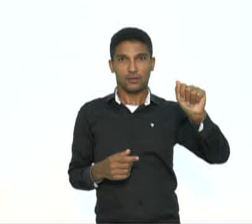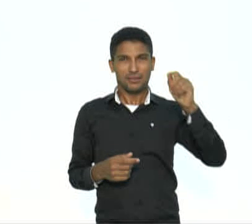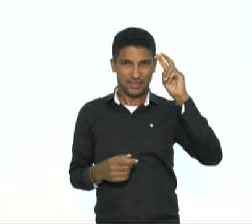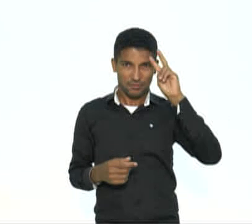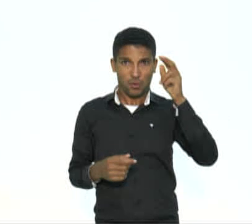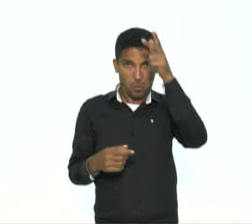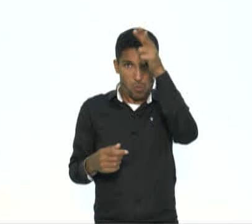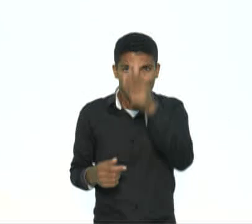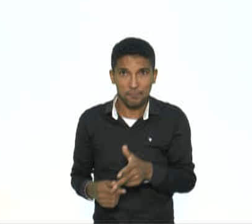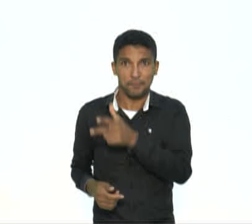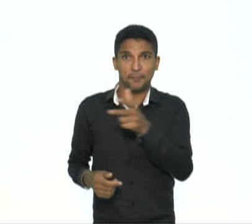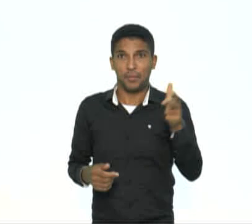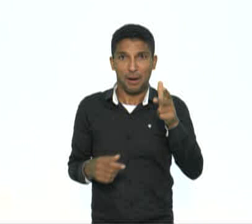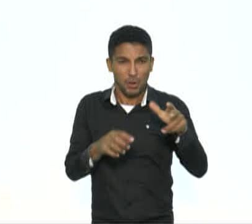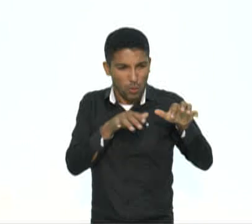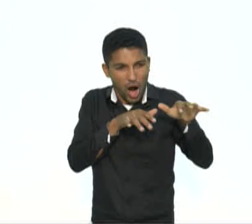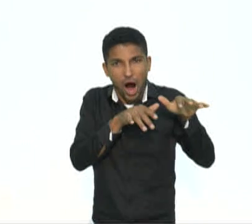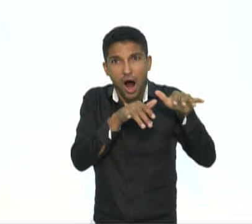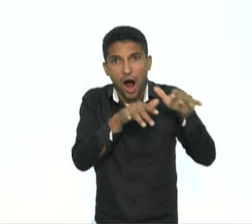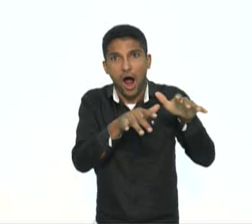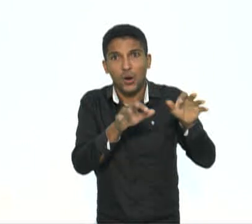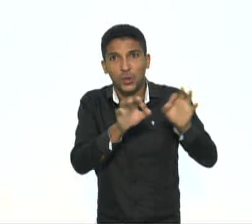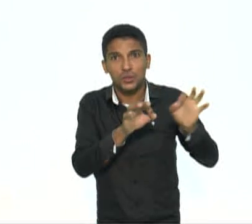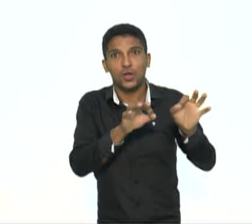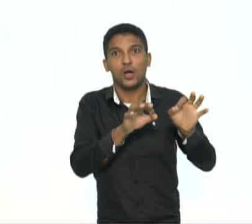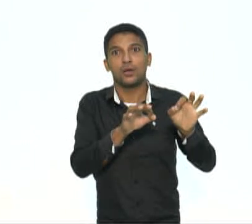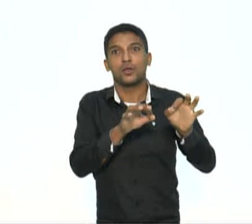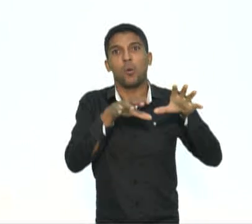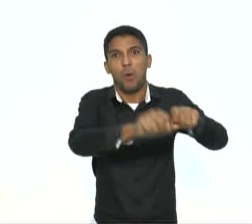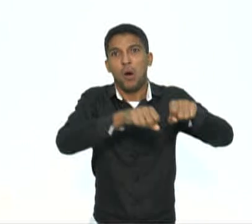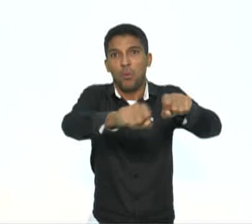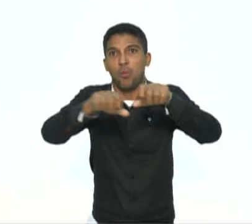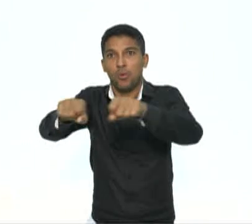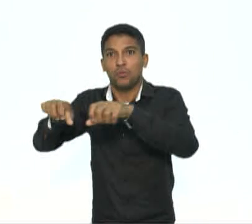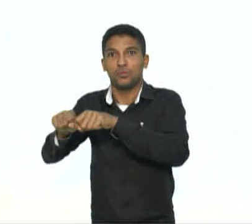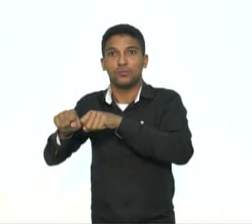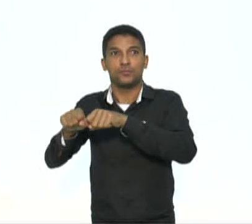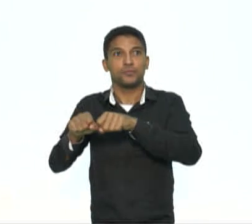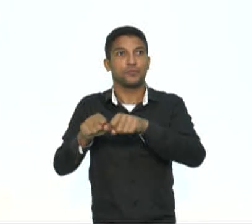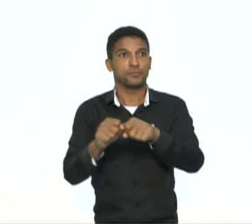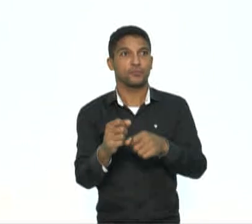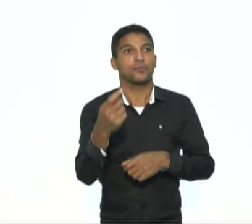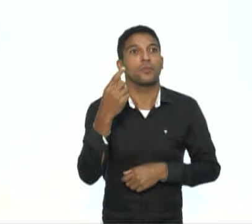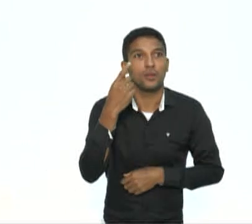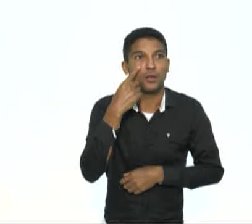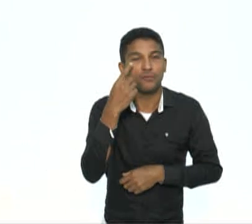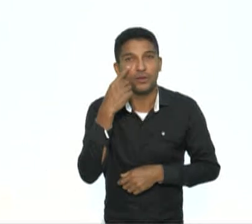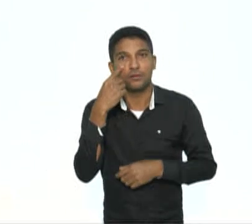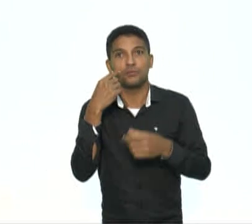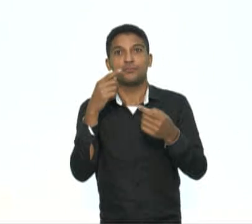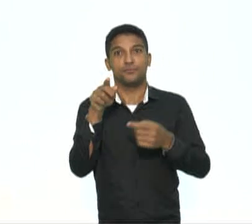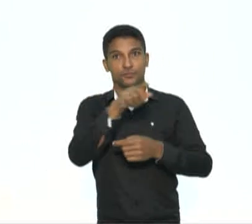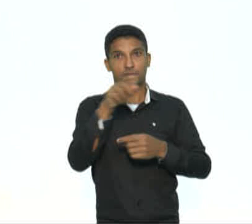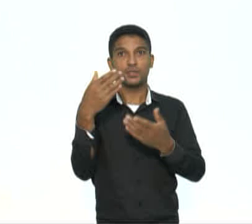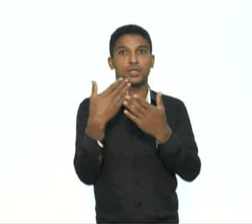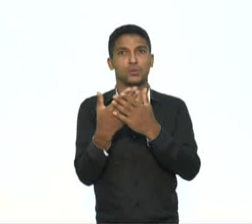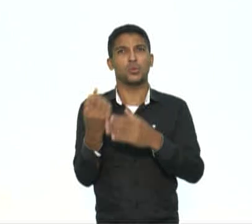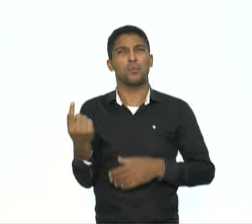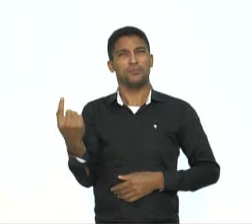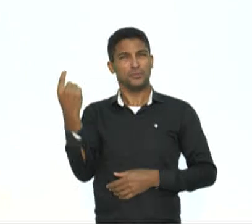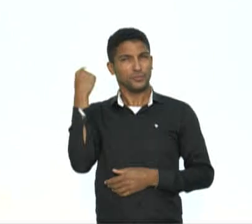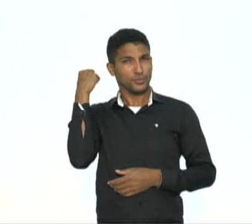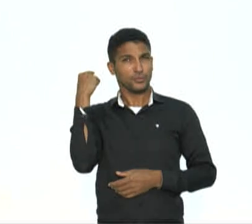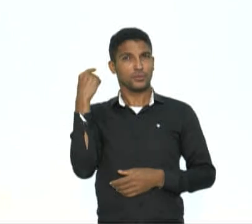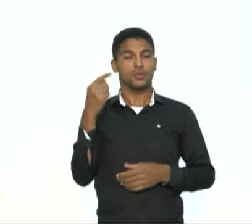na Turquia, impressionados com o esplendor da Basílica de Santa Sofia, que a gente estudou lá na arte bizantina,